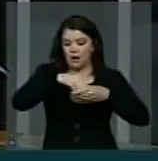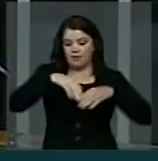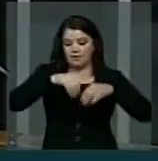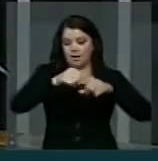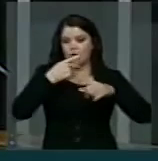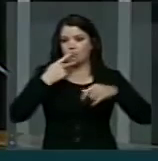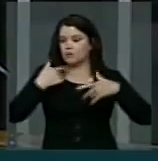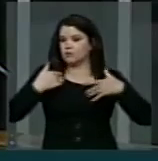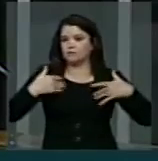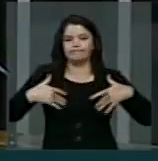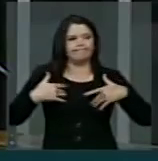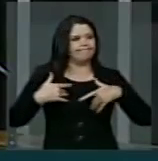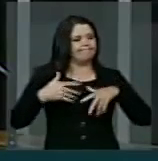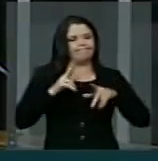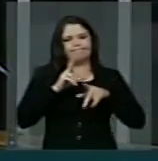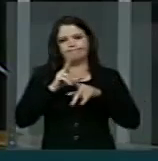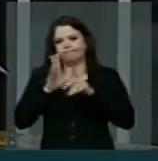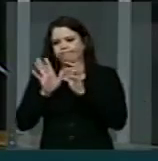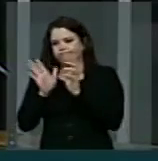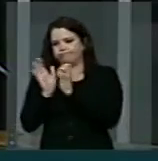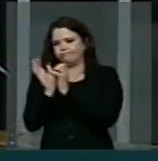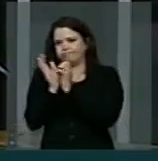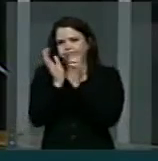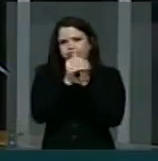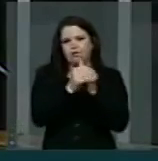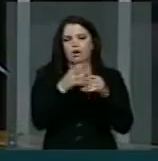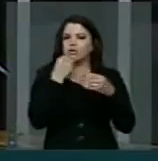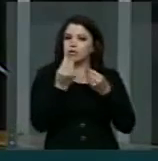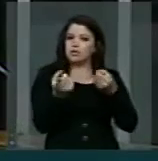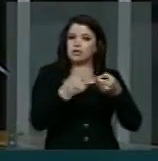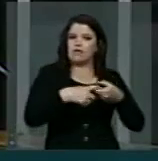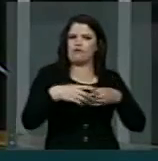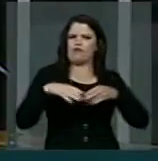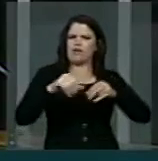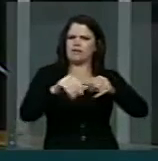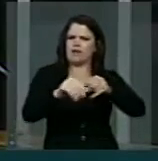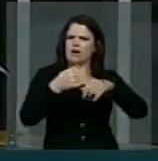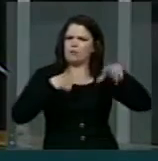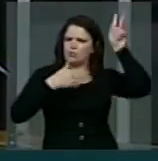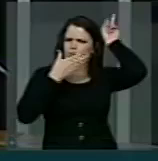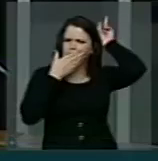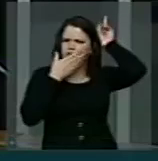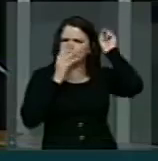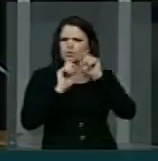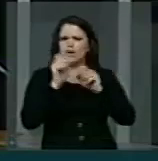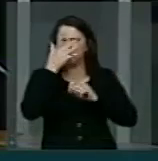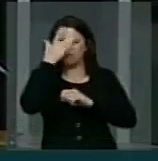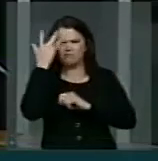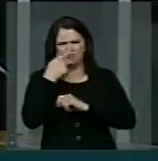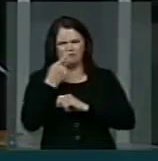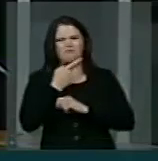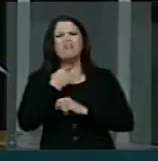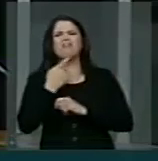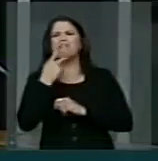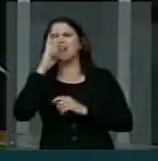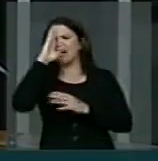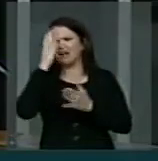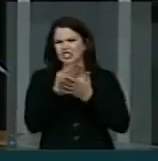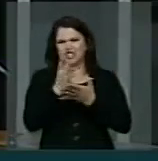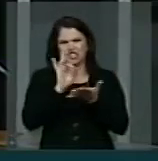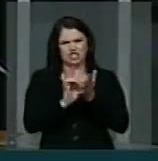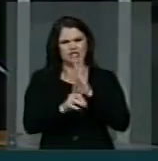terras. Demarcar e homologar essas terras aos povos indígenas, ao contrário do que se quer fazer crer,